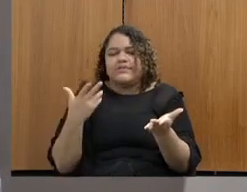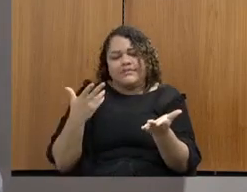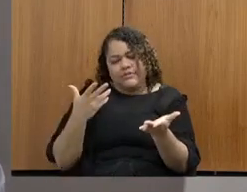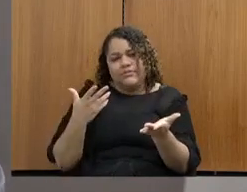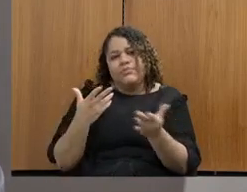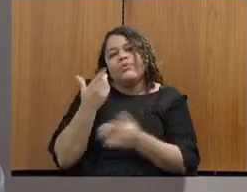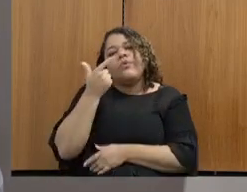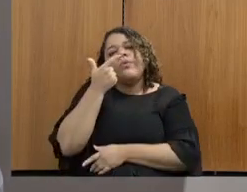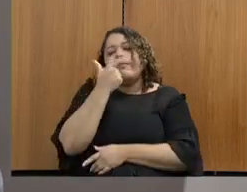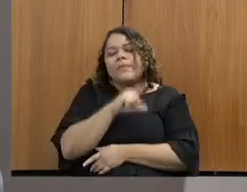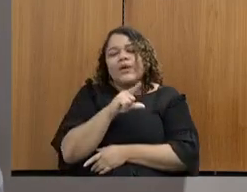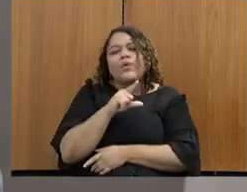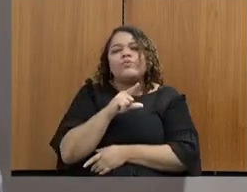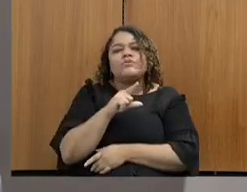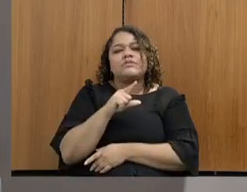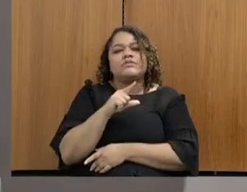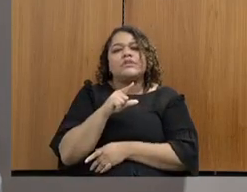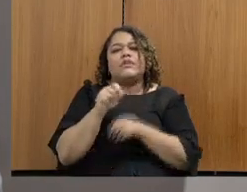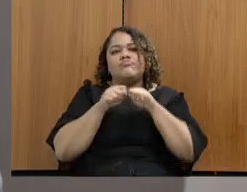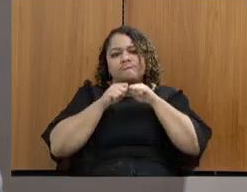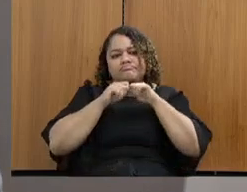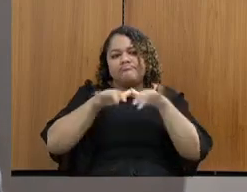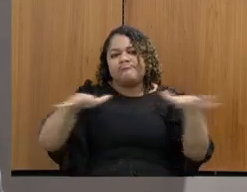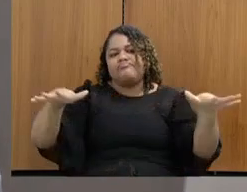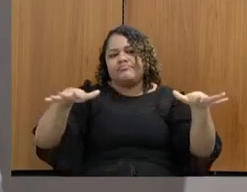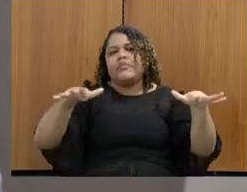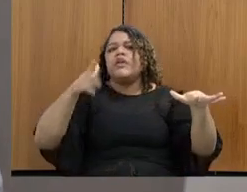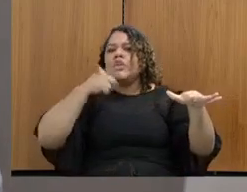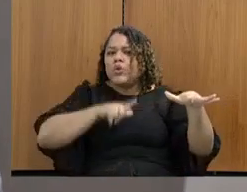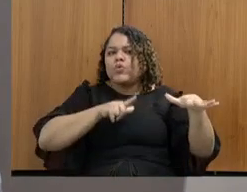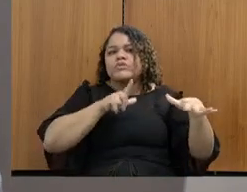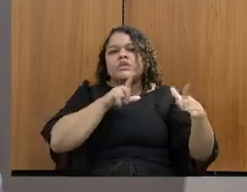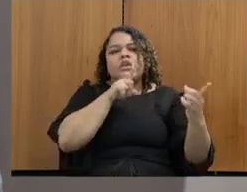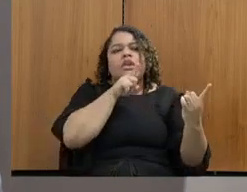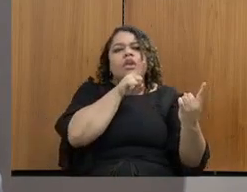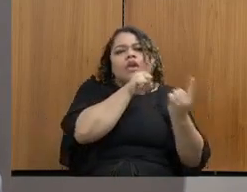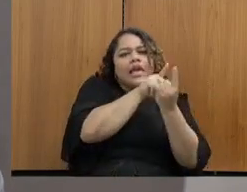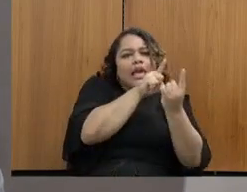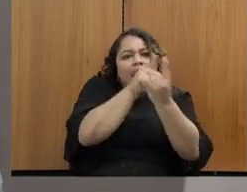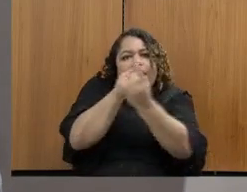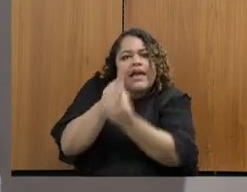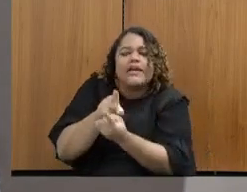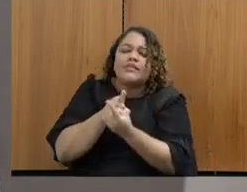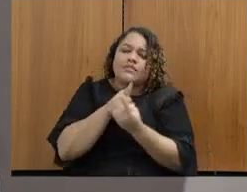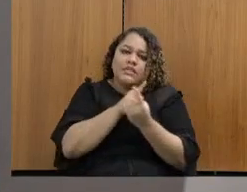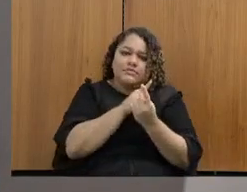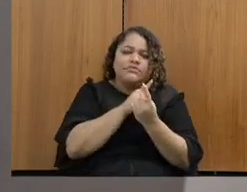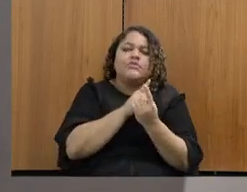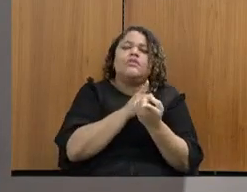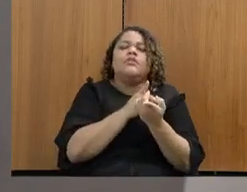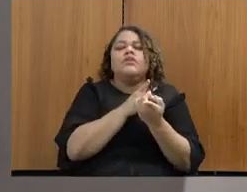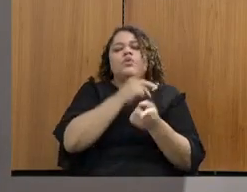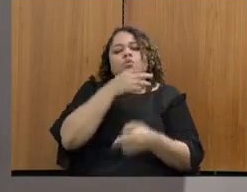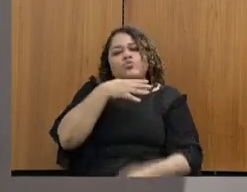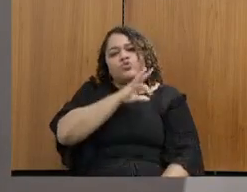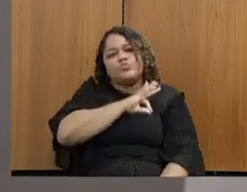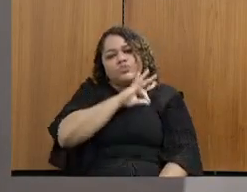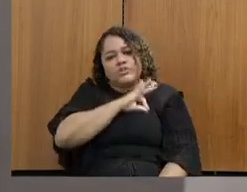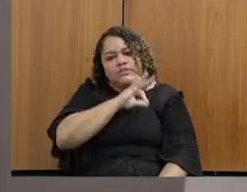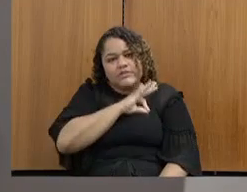aí uma maior capilaridade o acolhimento dos nossos servidores tantos policiais quanto os servidores administrativos